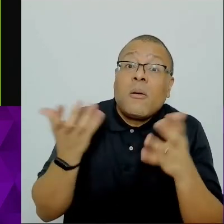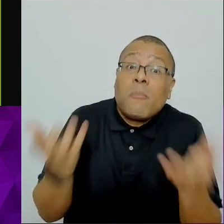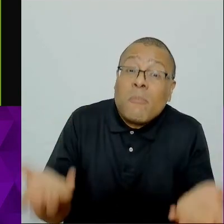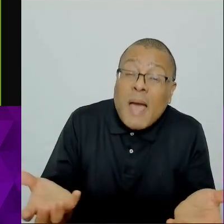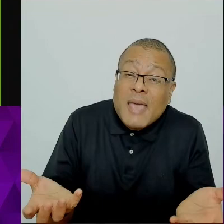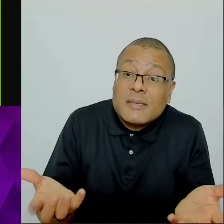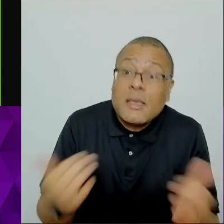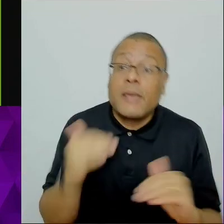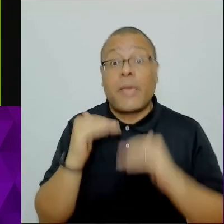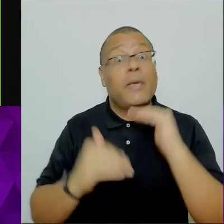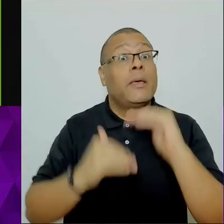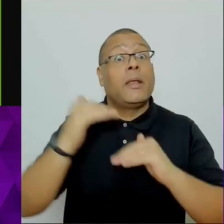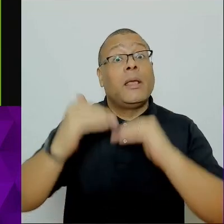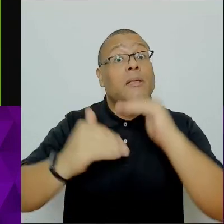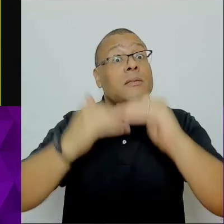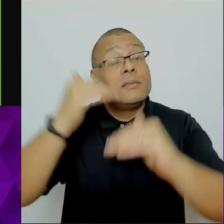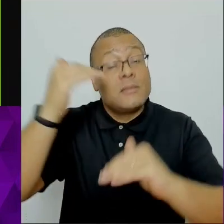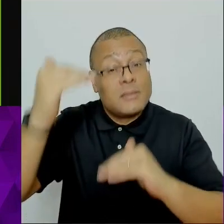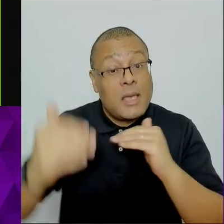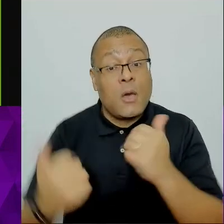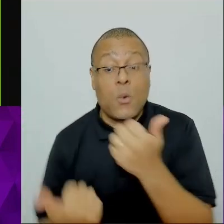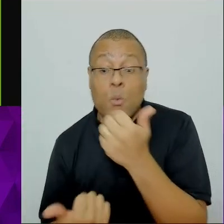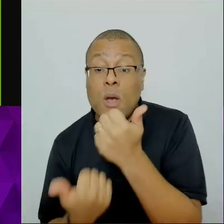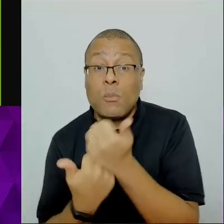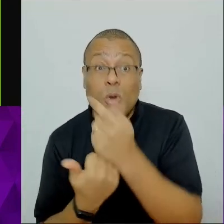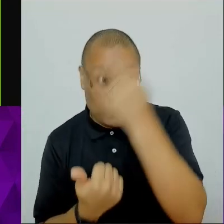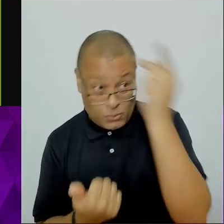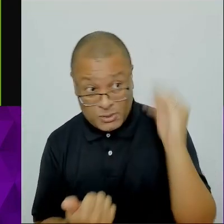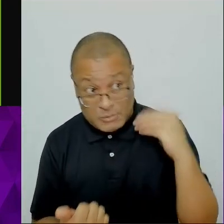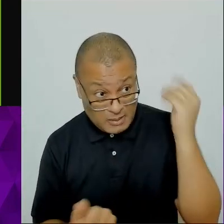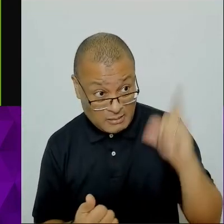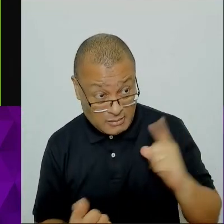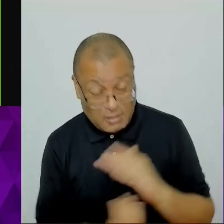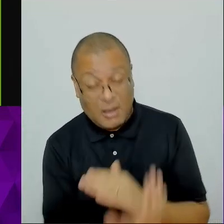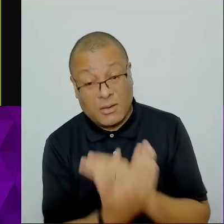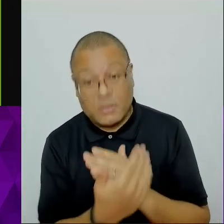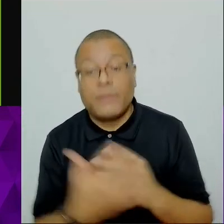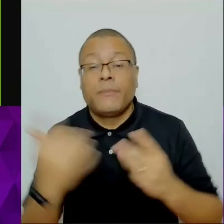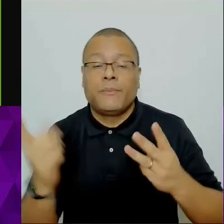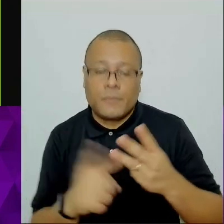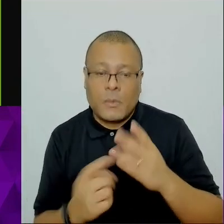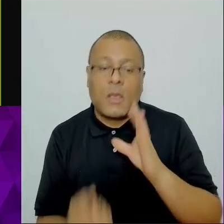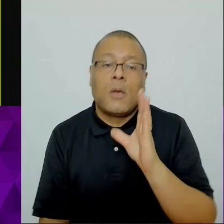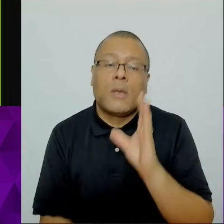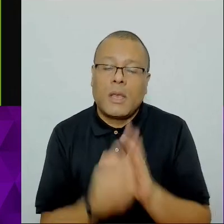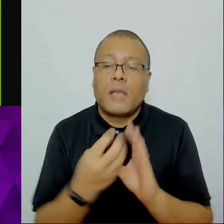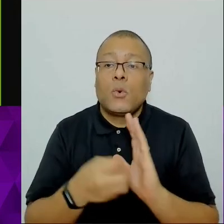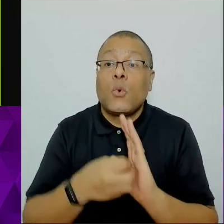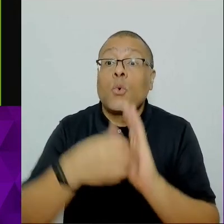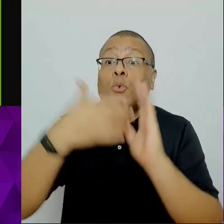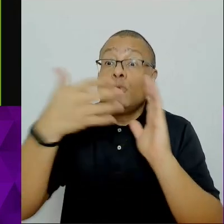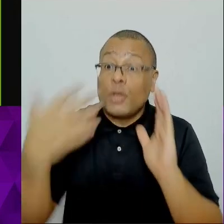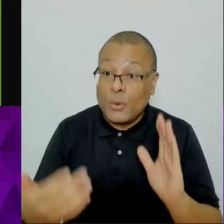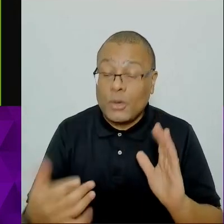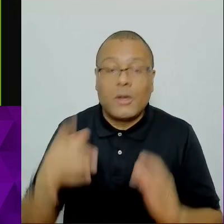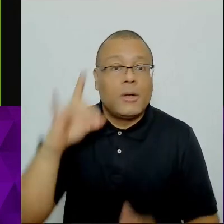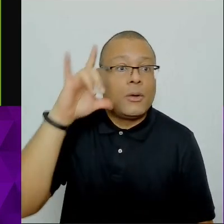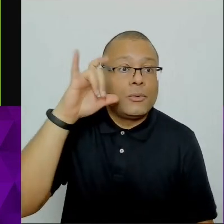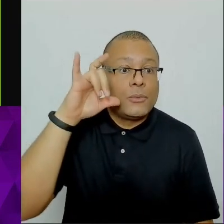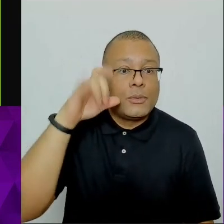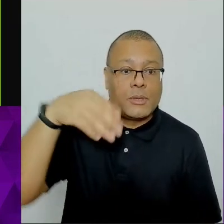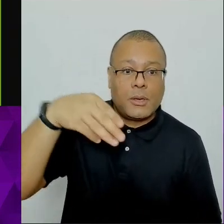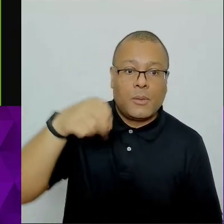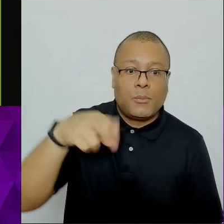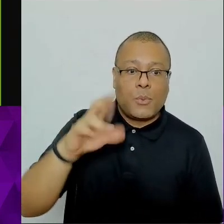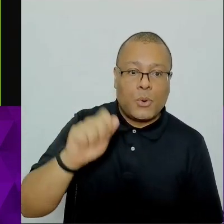crescer na carreira, né, ter um apoio de outra pessoa. E além disso, eu também sou criadora de conteúdo no Instagram Mônica em